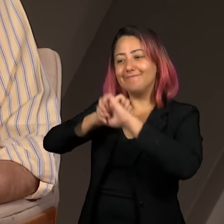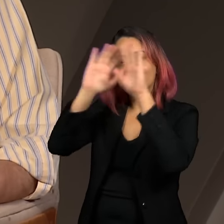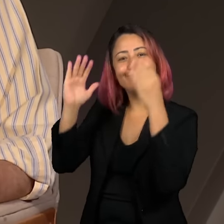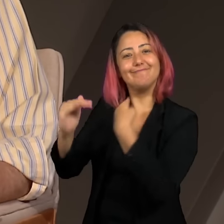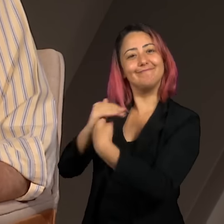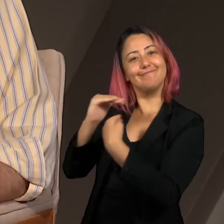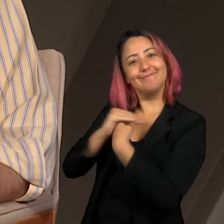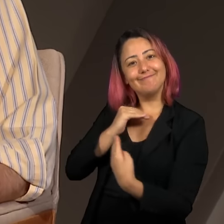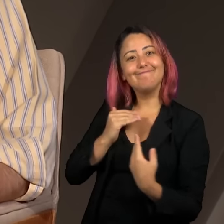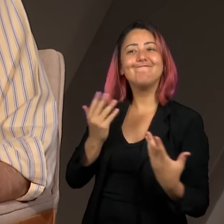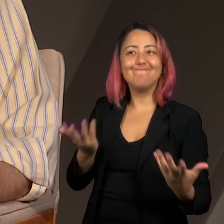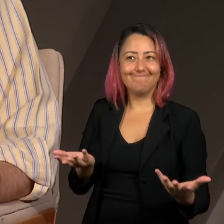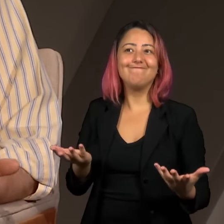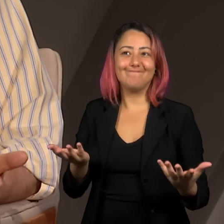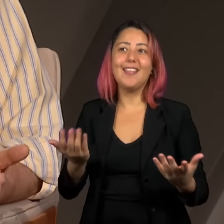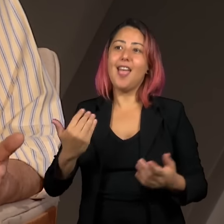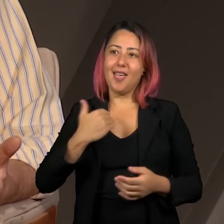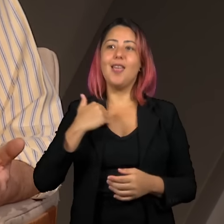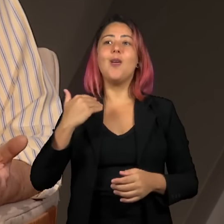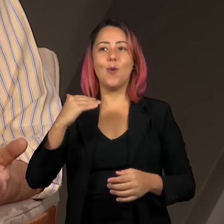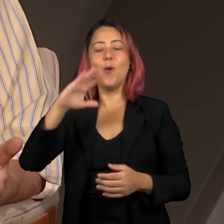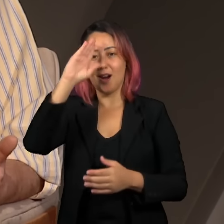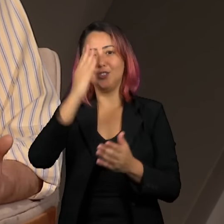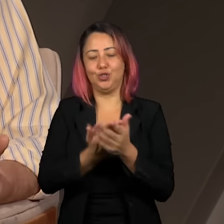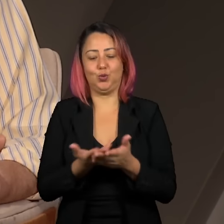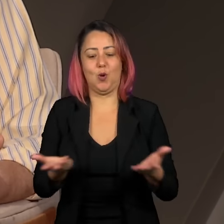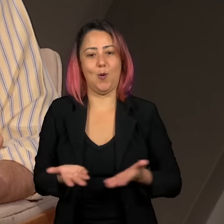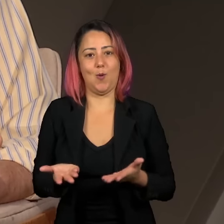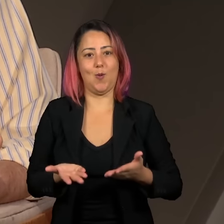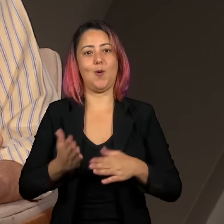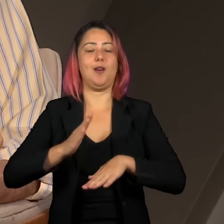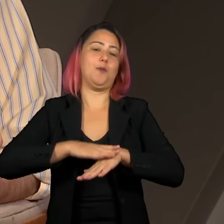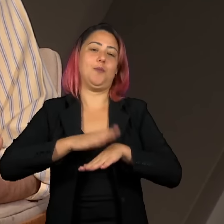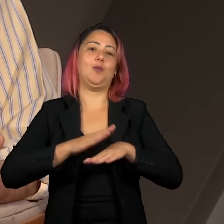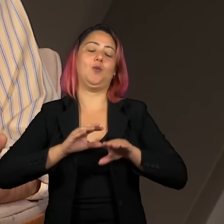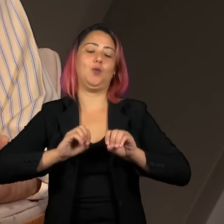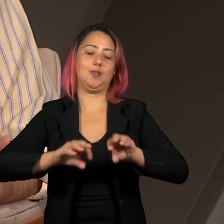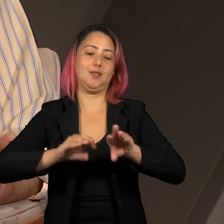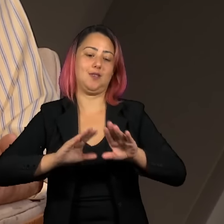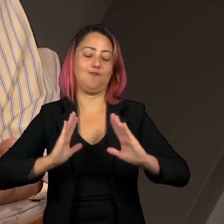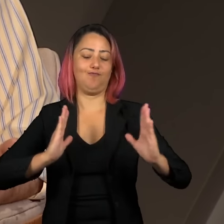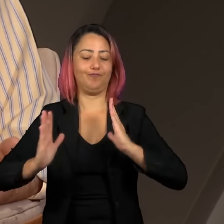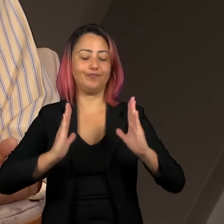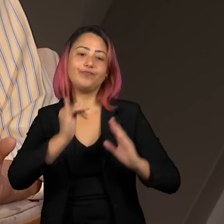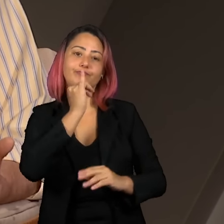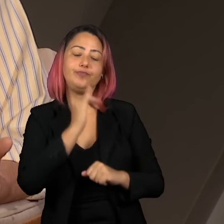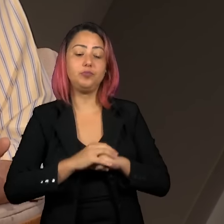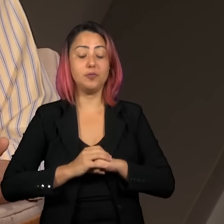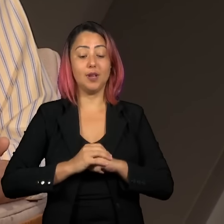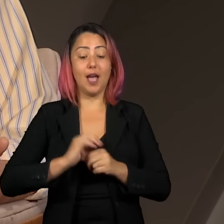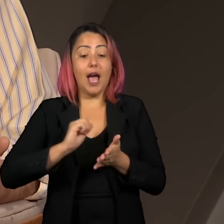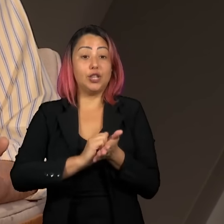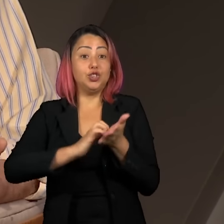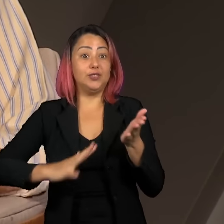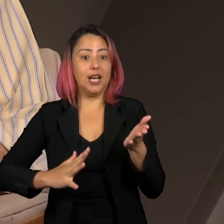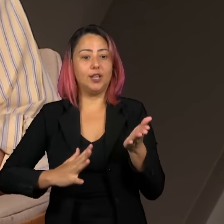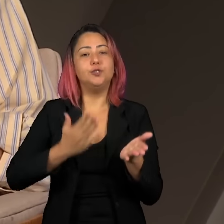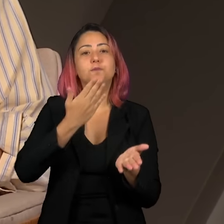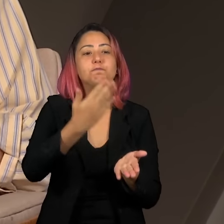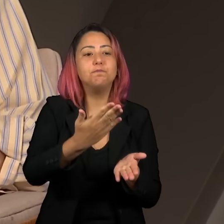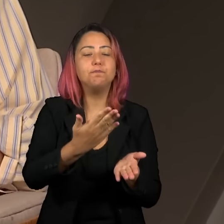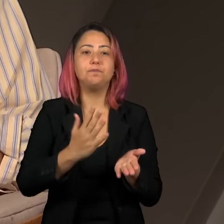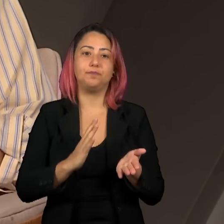tô entendendo que a gente tá indo para uma fase da educação primeiro no tipo de atividade que a gente vai ter que desenvolver né que